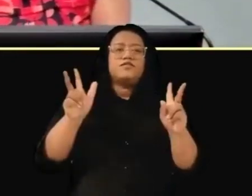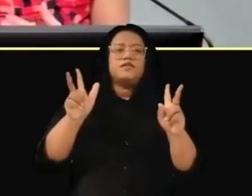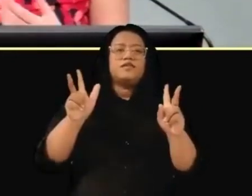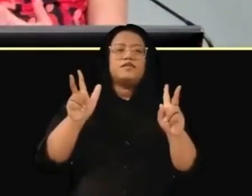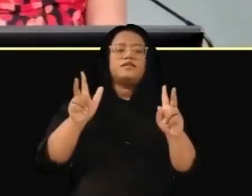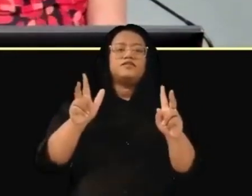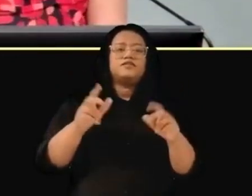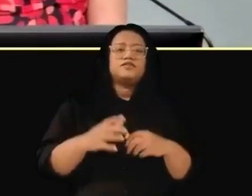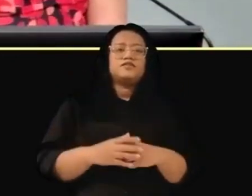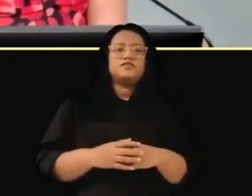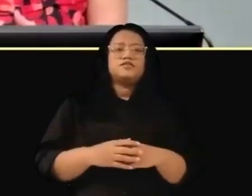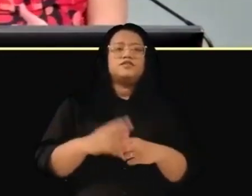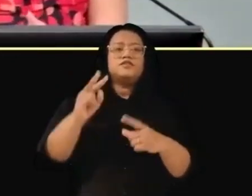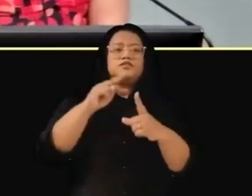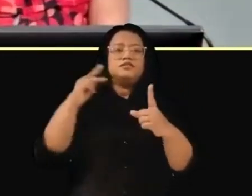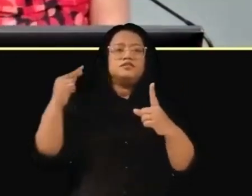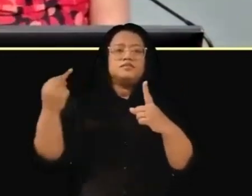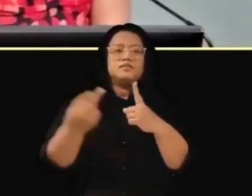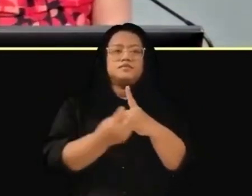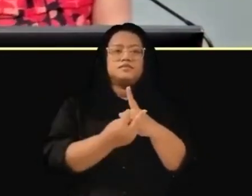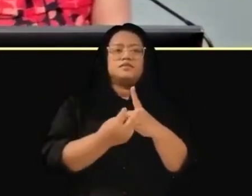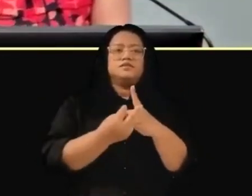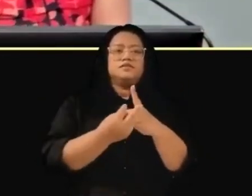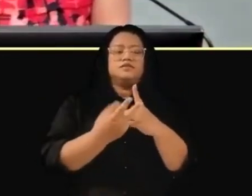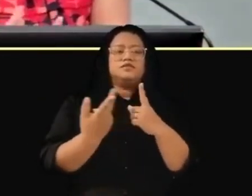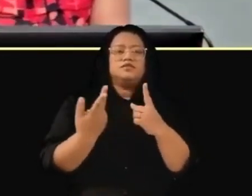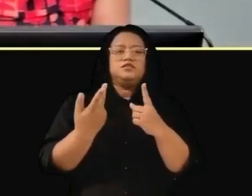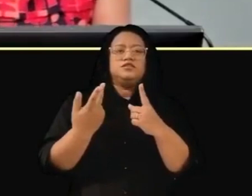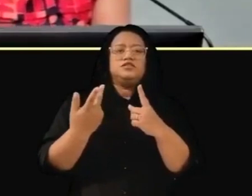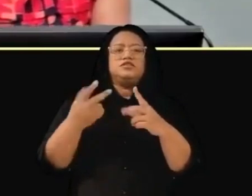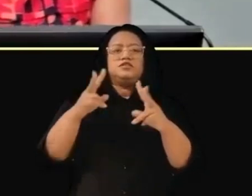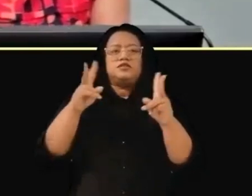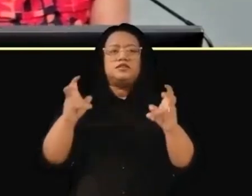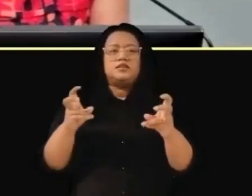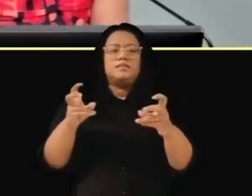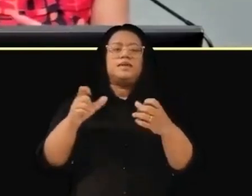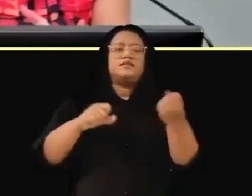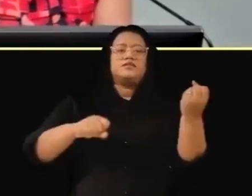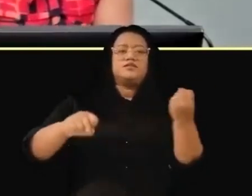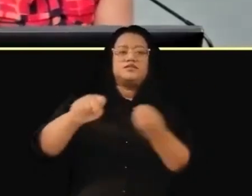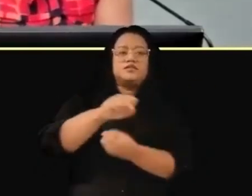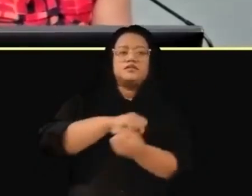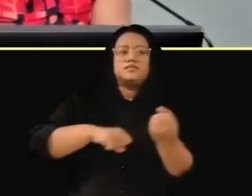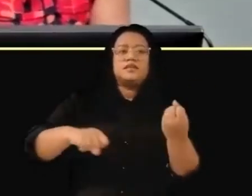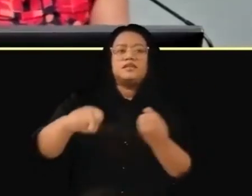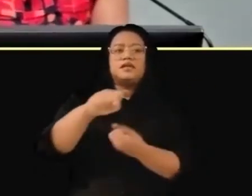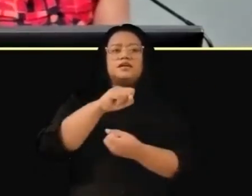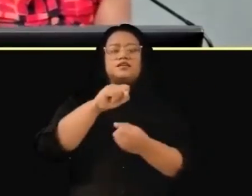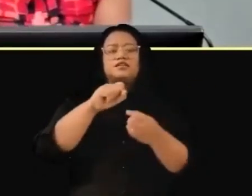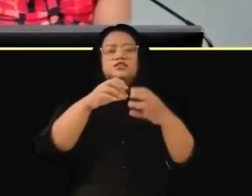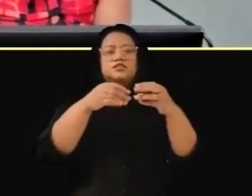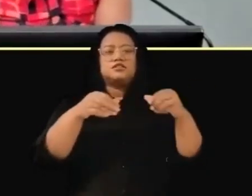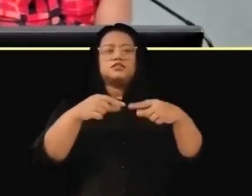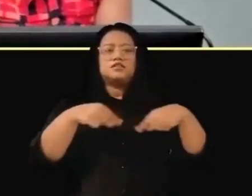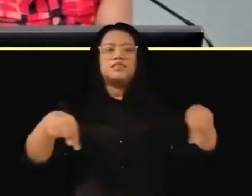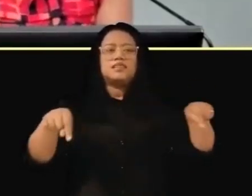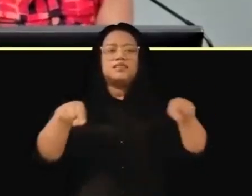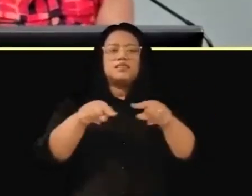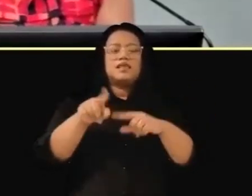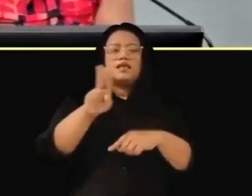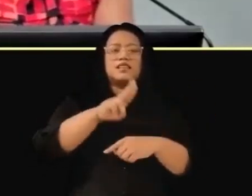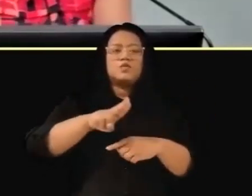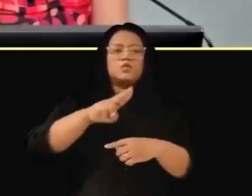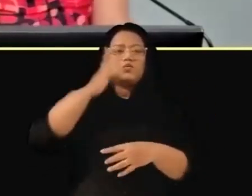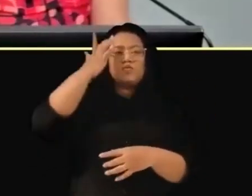de enxergar, quer dizer, de tratar a questão da sustentabilidade, a questão da terra, a questão do uso racional